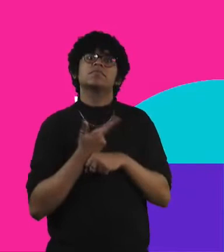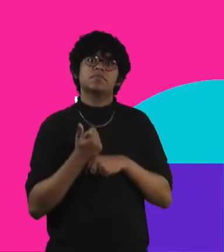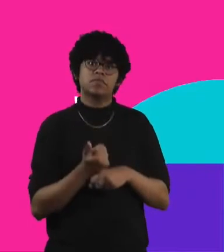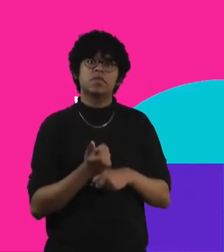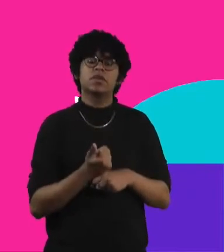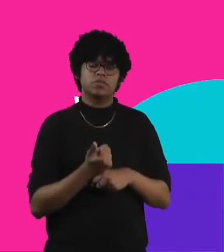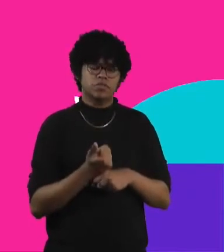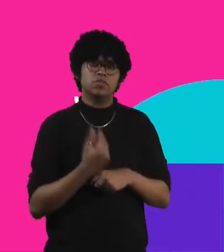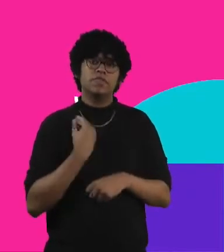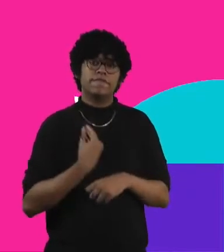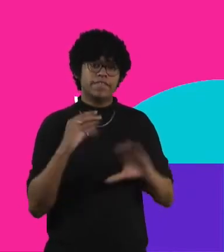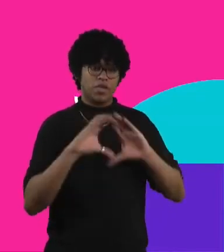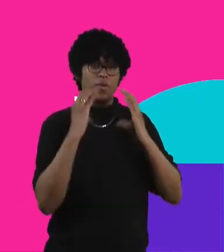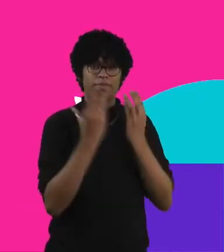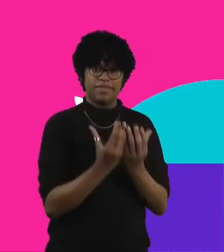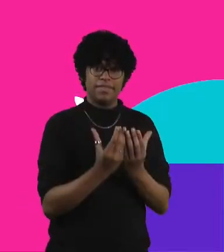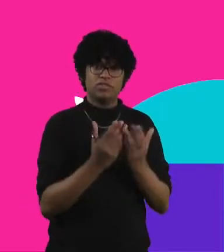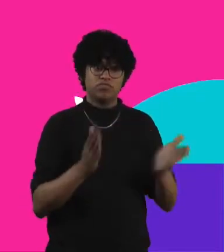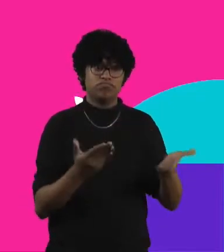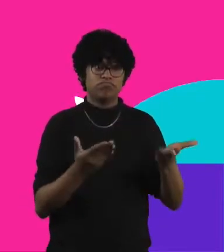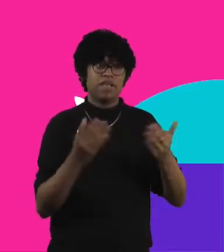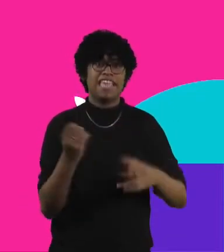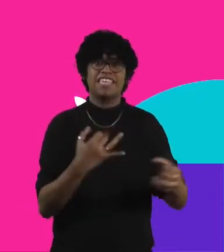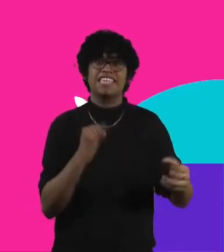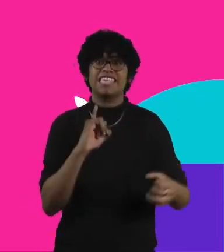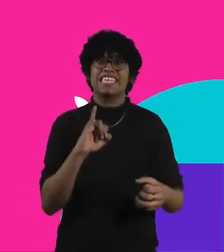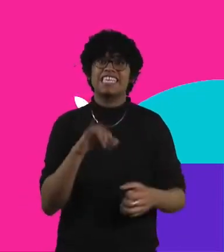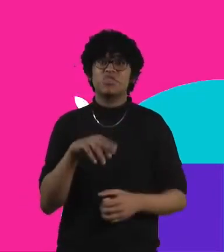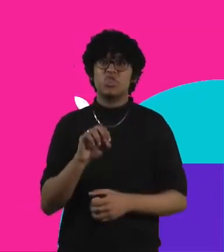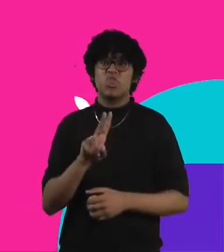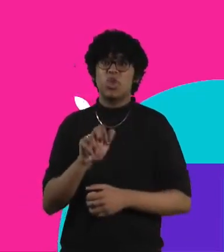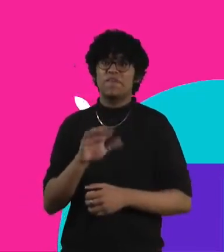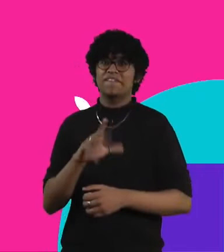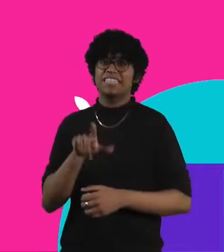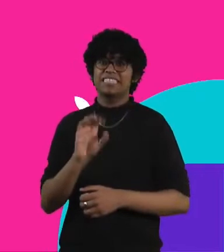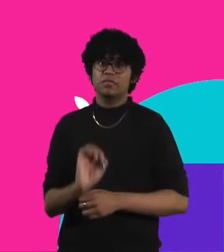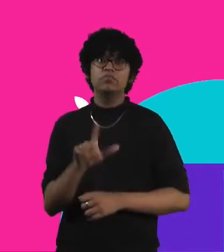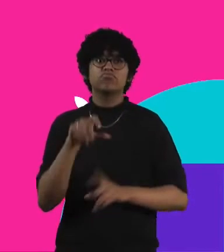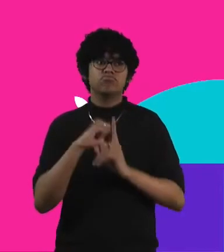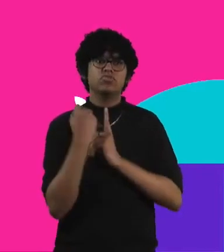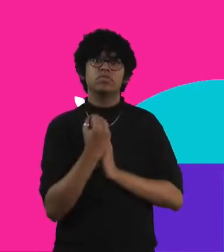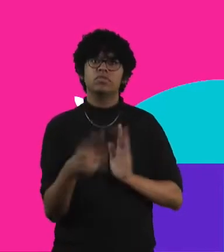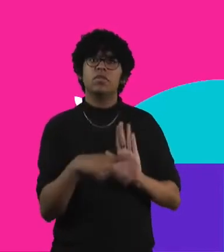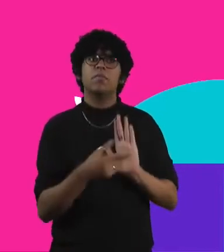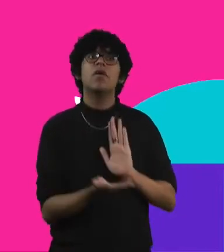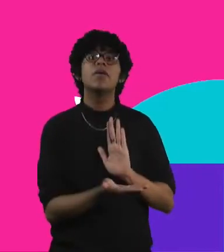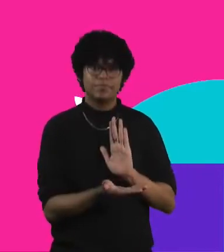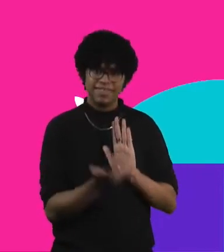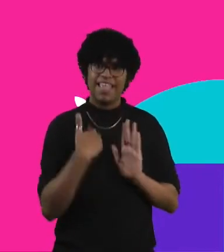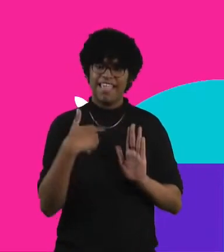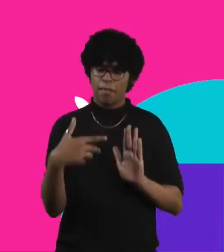comunidades onde o Grupo SEIB atua, fomentando a inovação social. Então, a inovação social ela está na nossa missão e na nossa